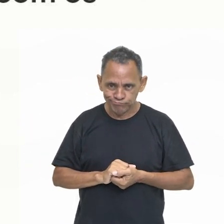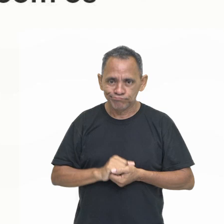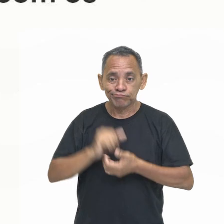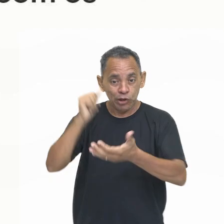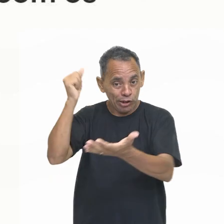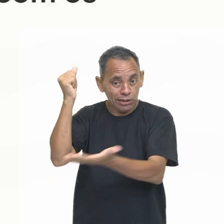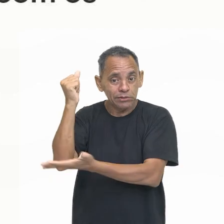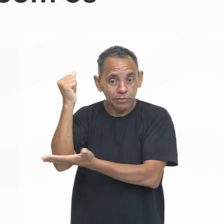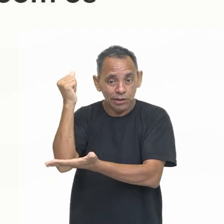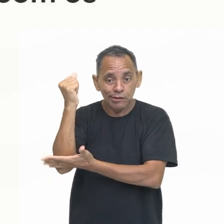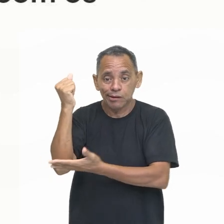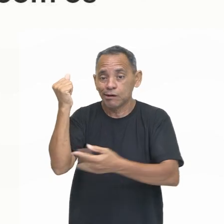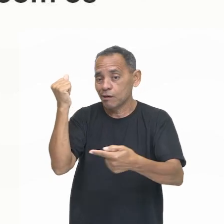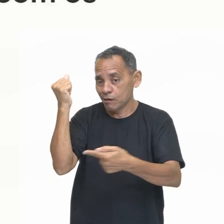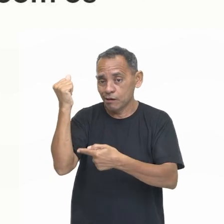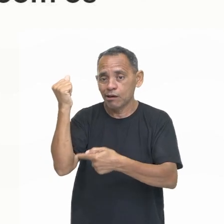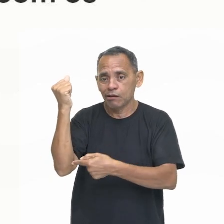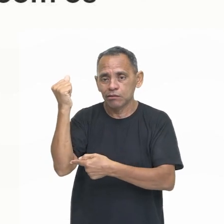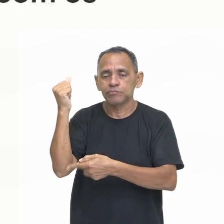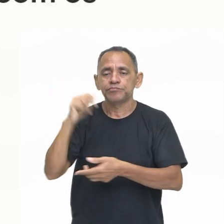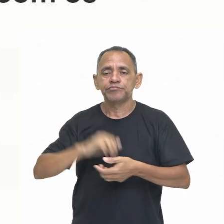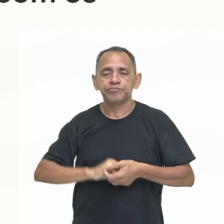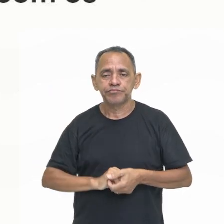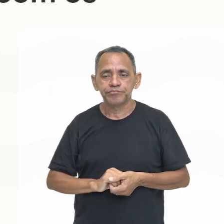pau-brasil, né? Que essa